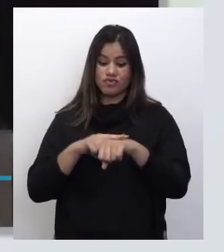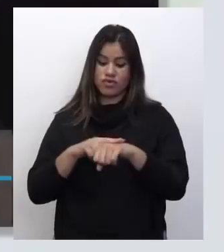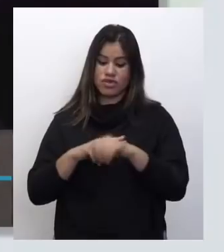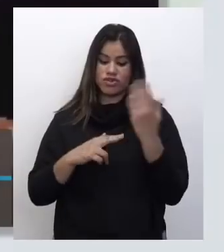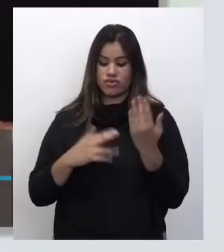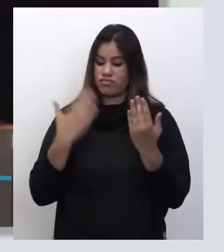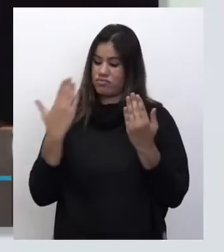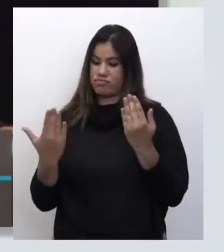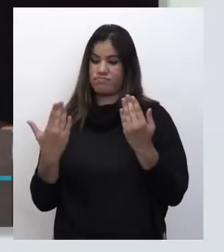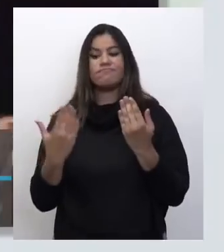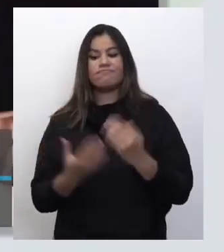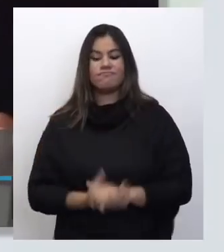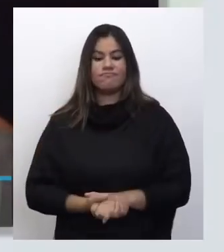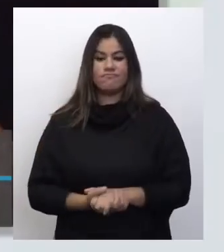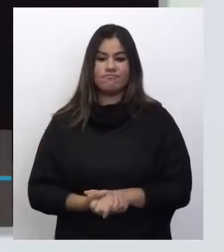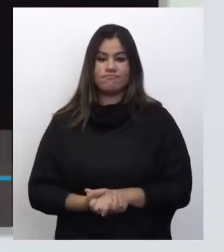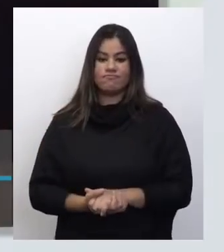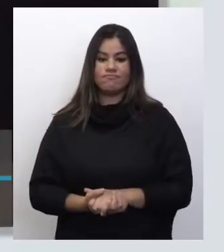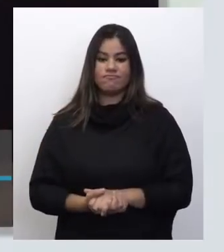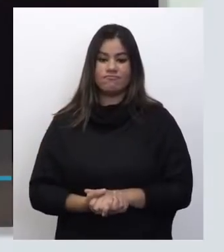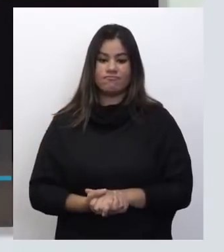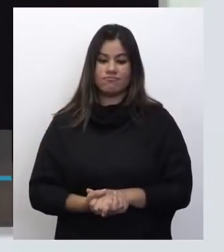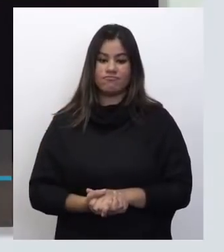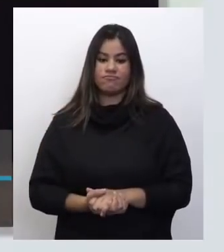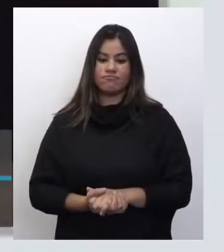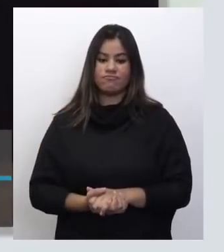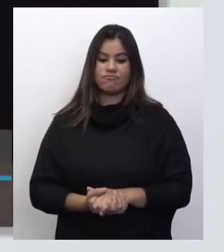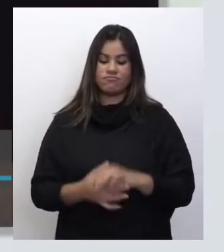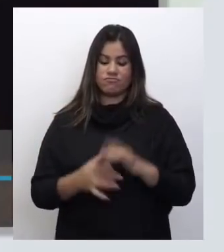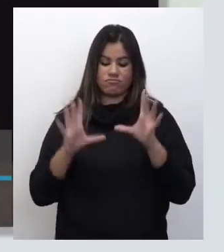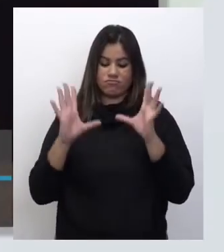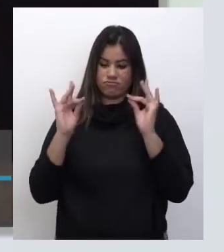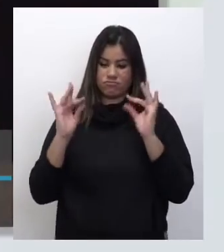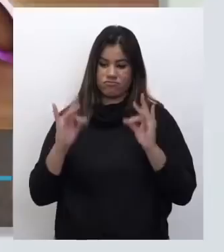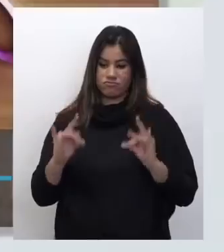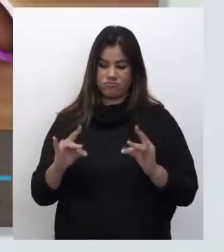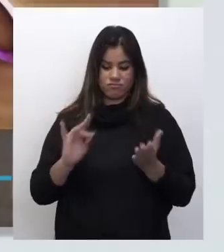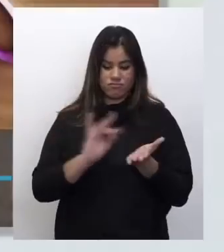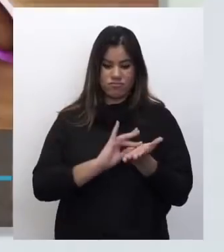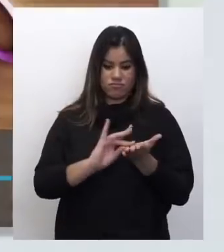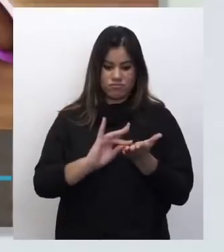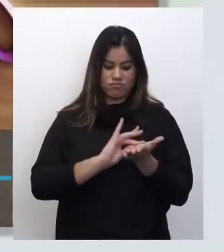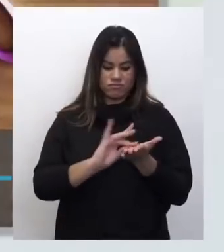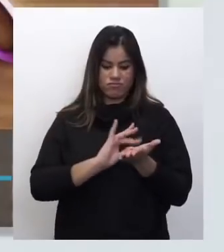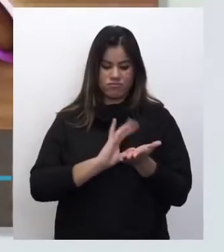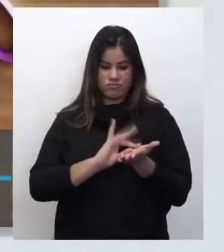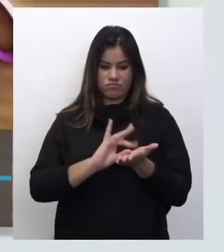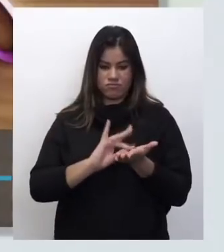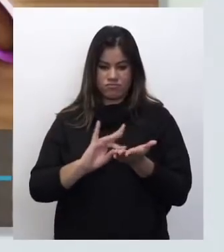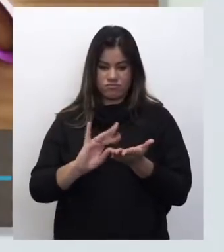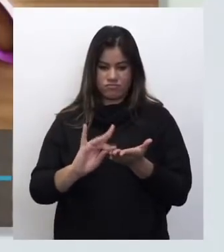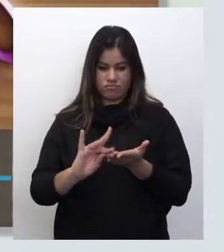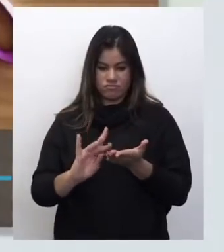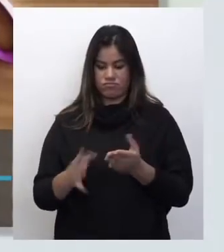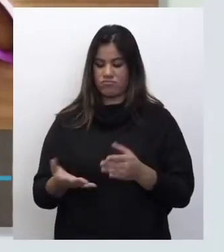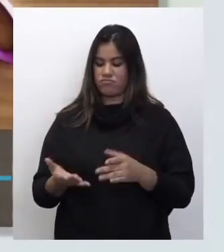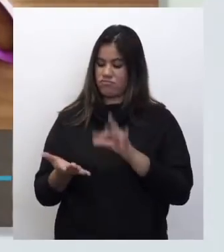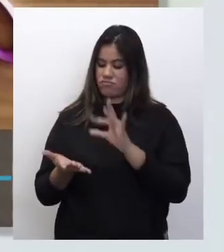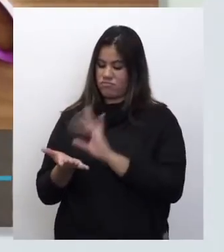minha janela. Então, eu vou passar uma cola em cada lado aqui dessa parte que tá sobrando.